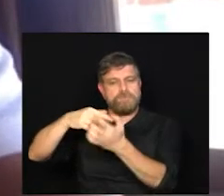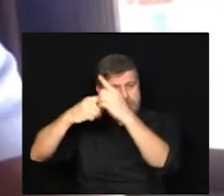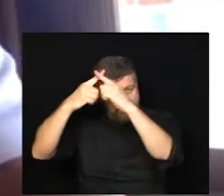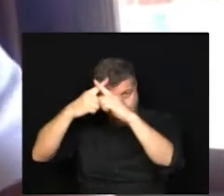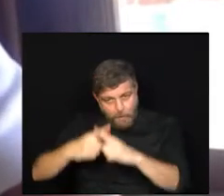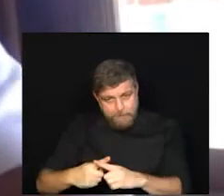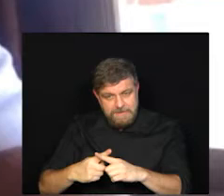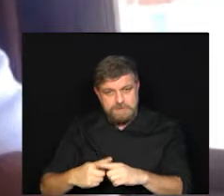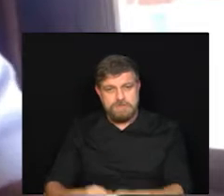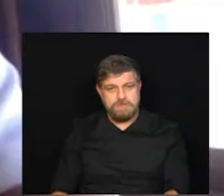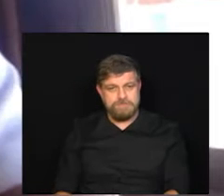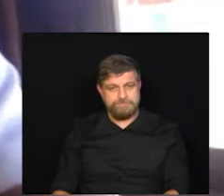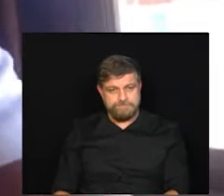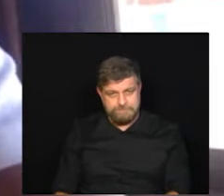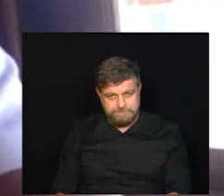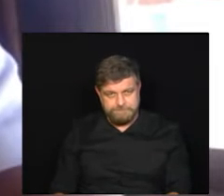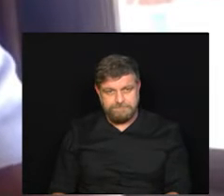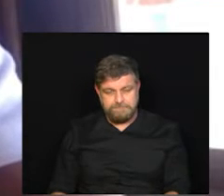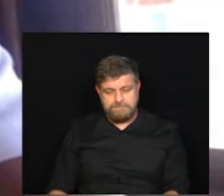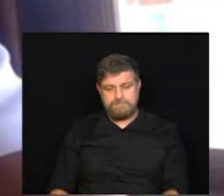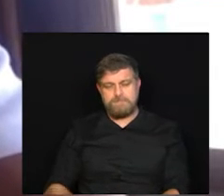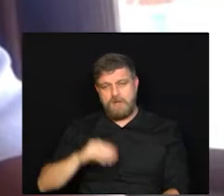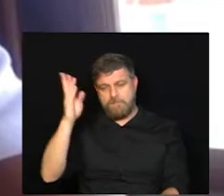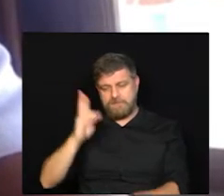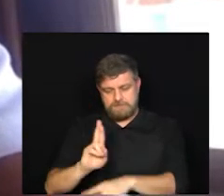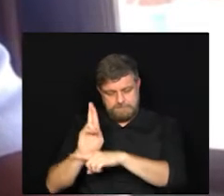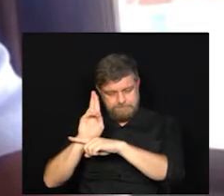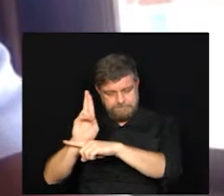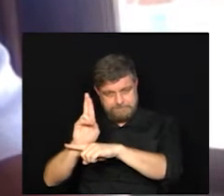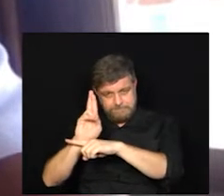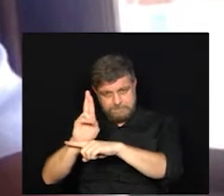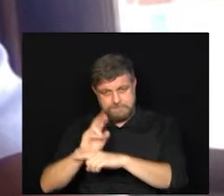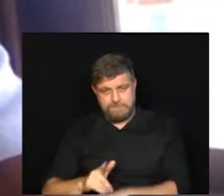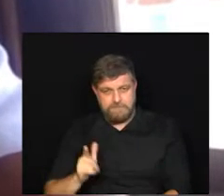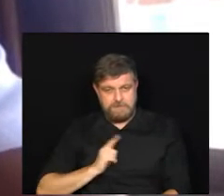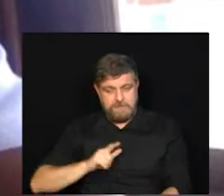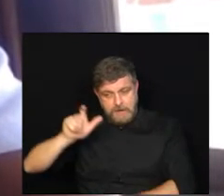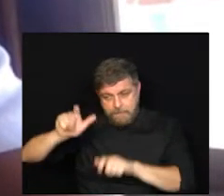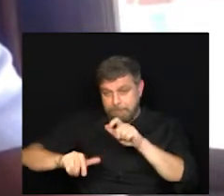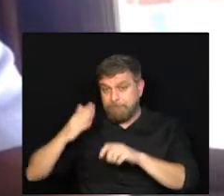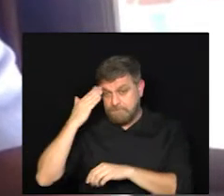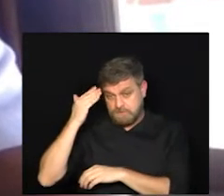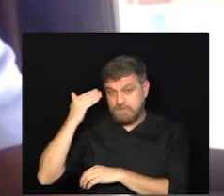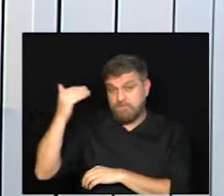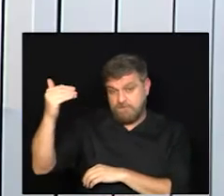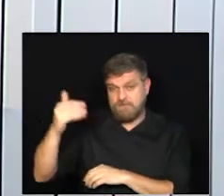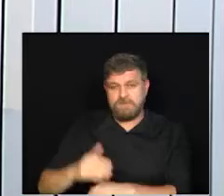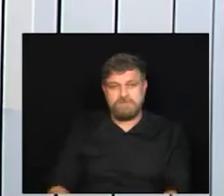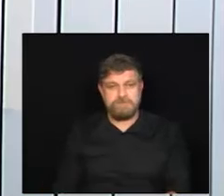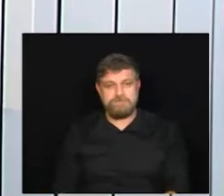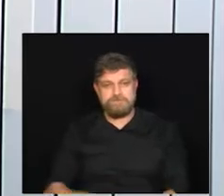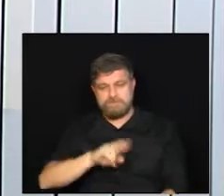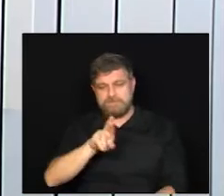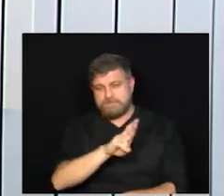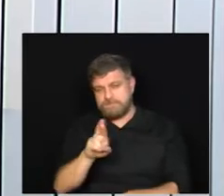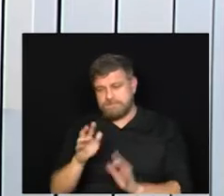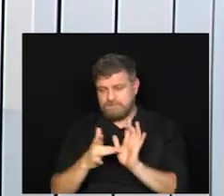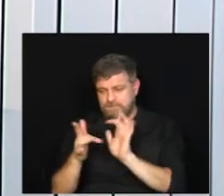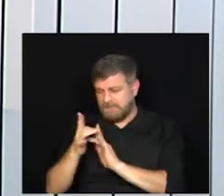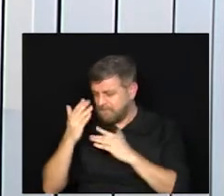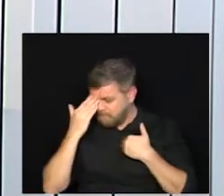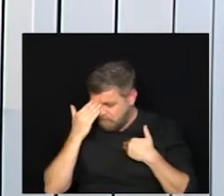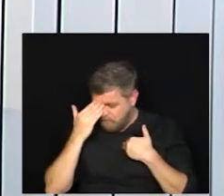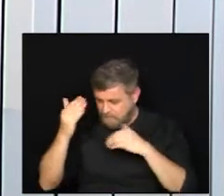competindo e estar fazendo frente a esses grandes nomes da vela mundial. Juninho Jesus,